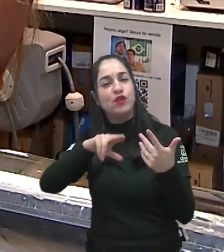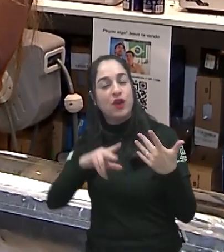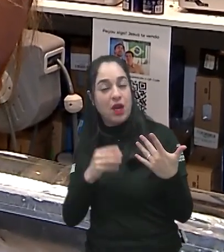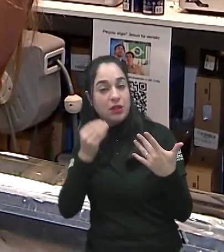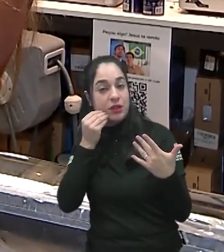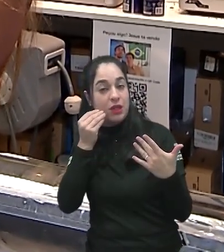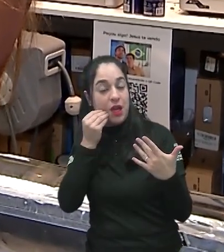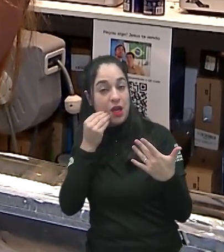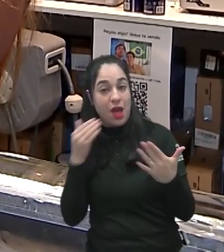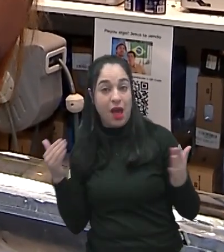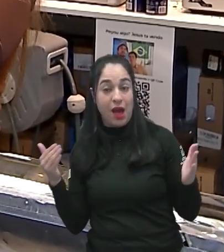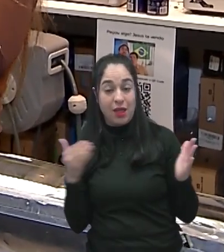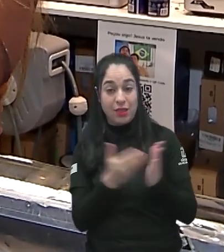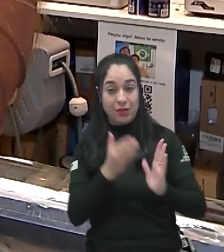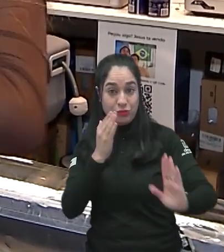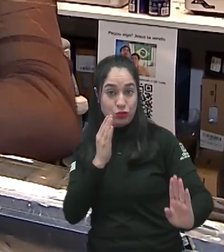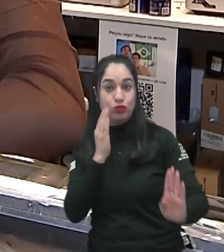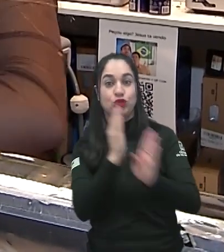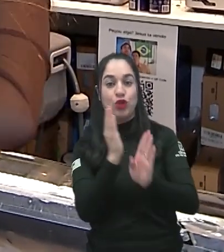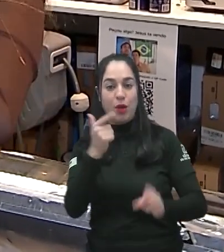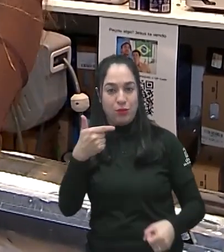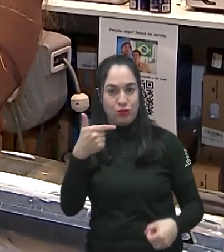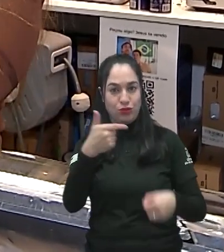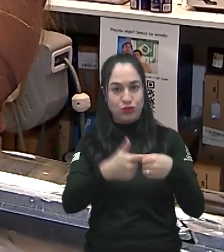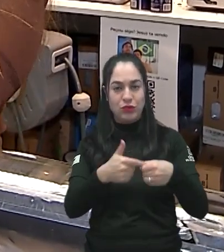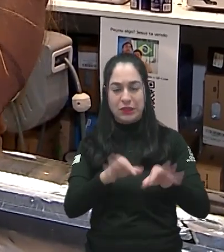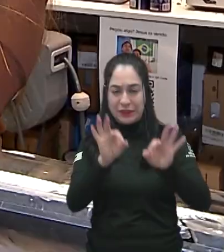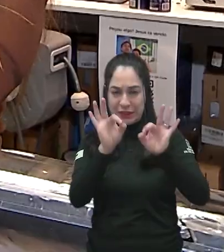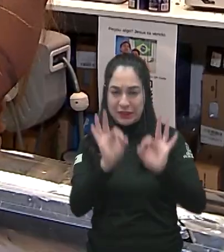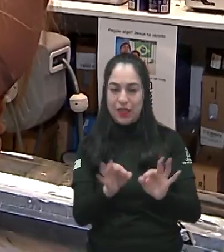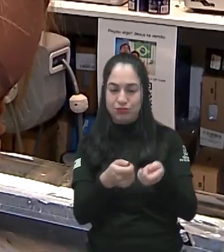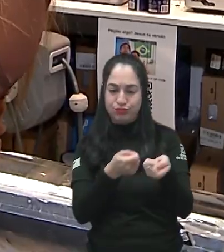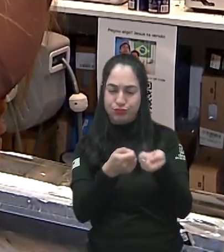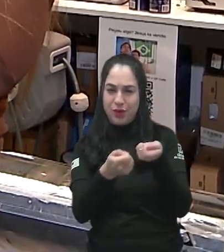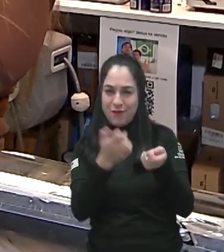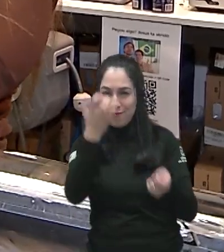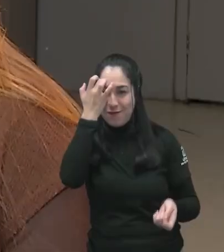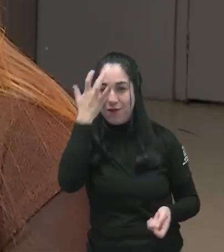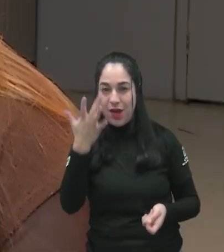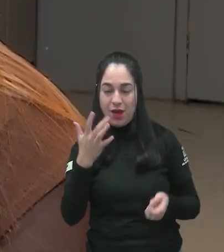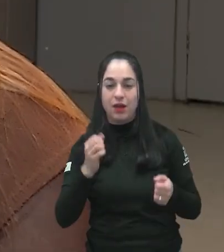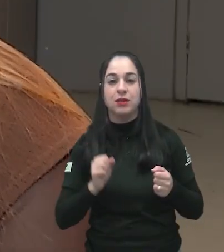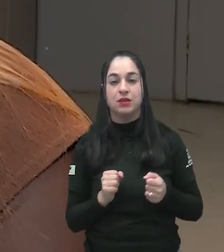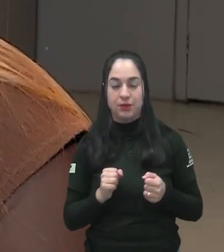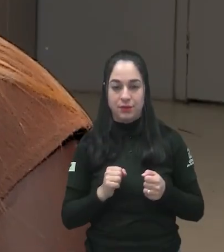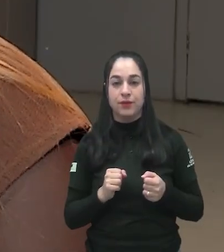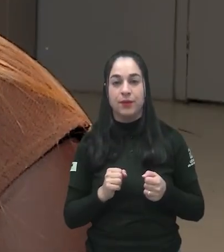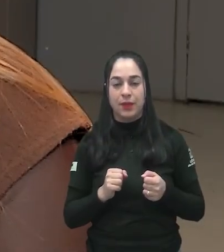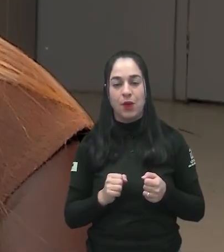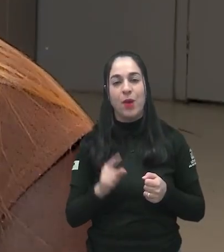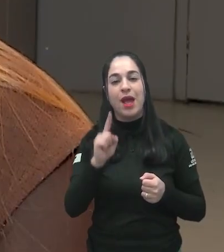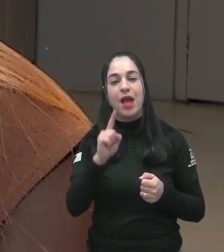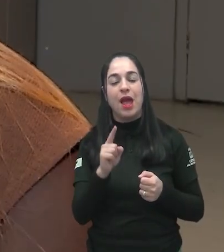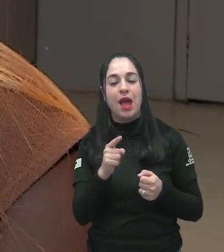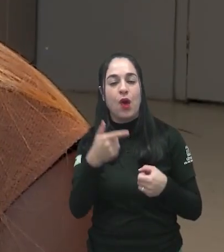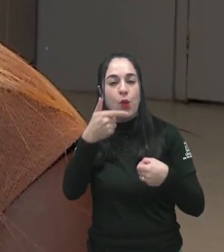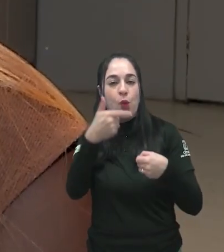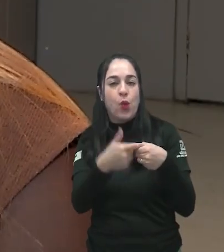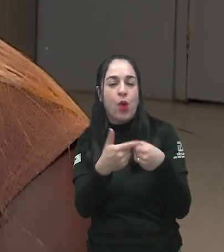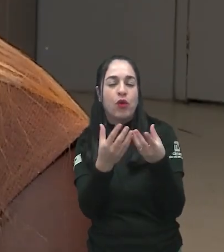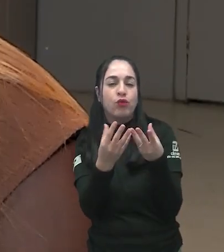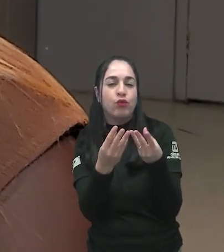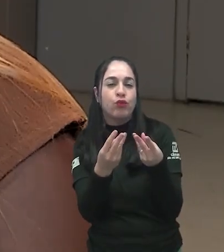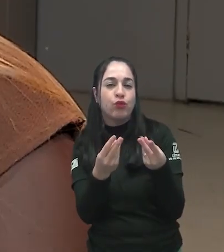tentativas que a empresa chegou a um combustível de fácil manuseio e sem toxicidade. O peróxido de hidrogênio, para se decompor em